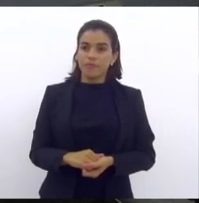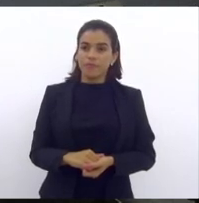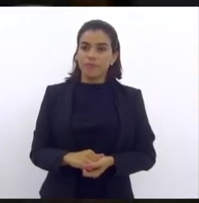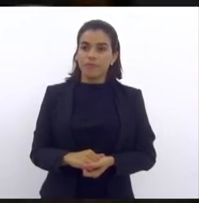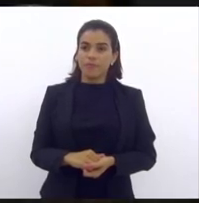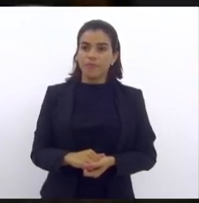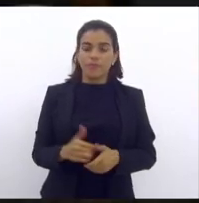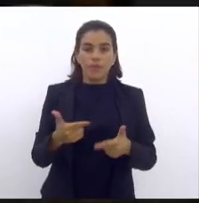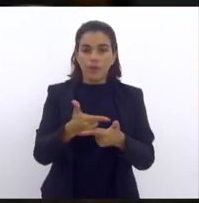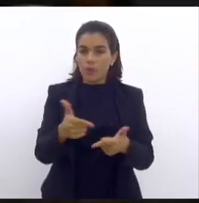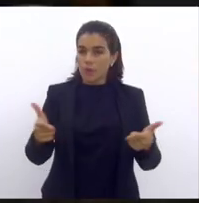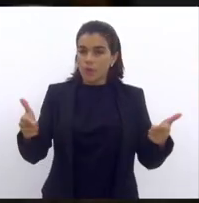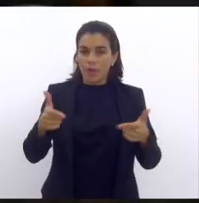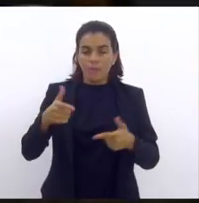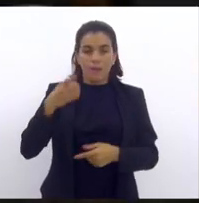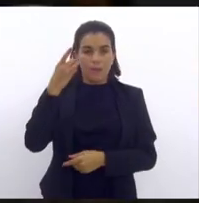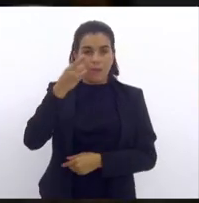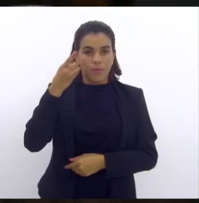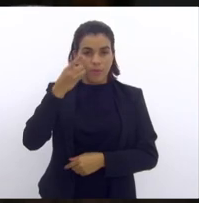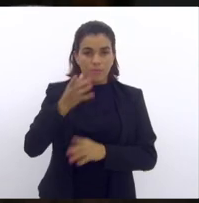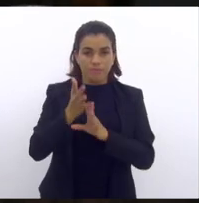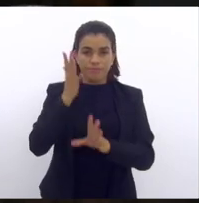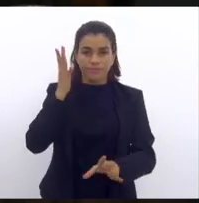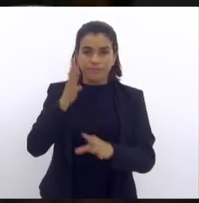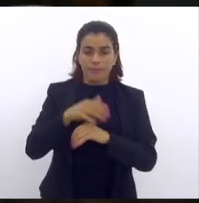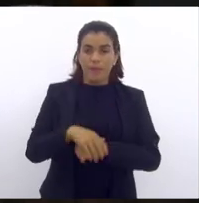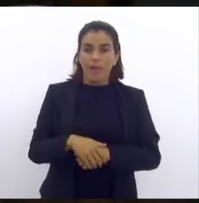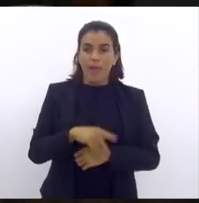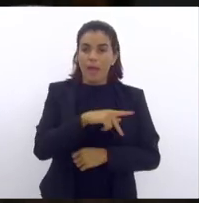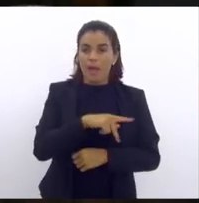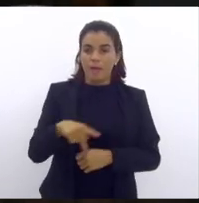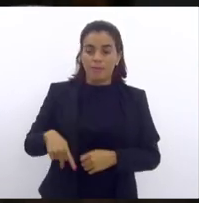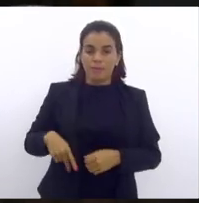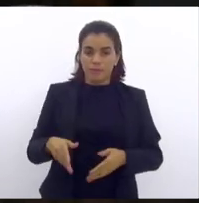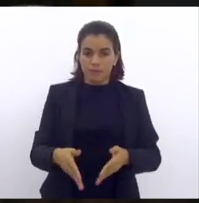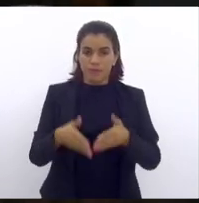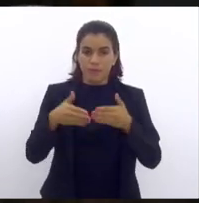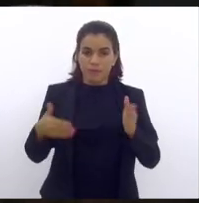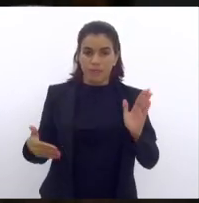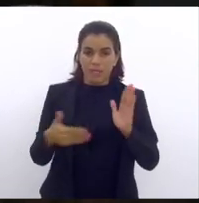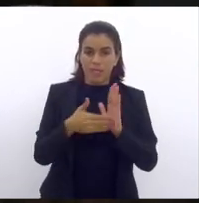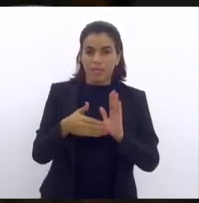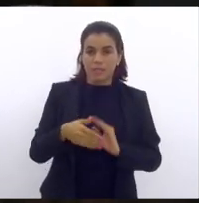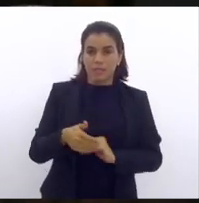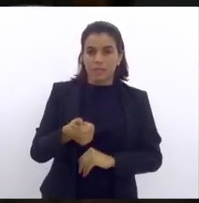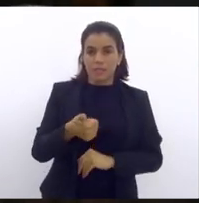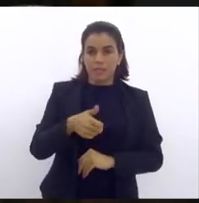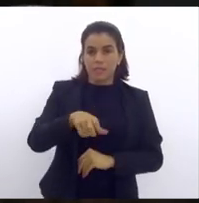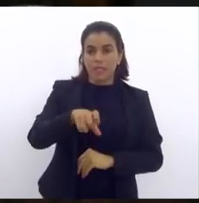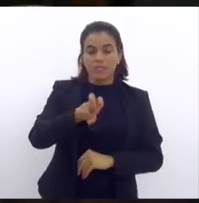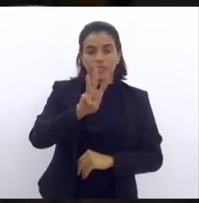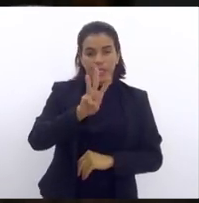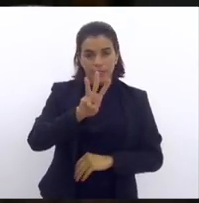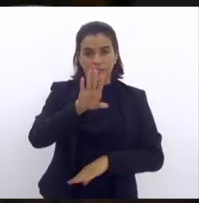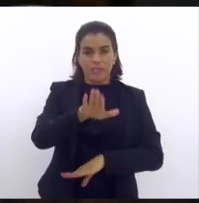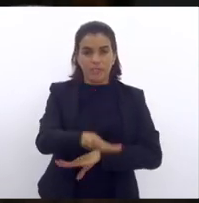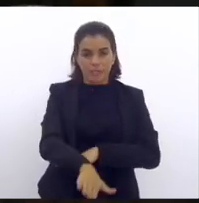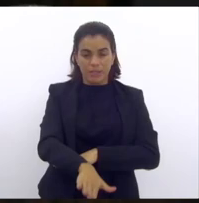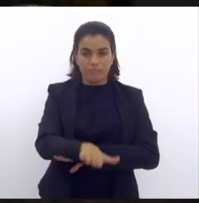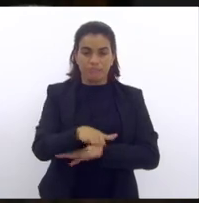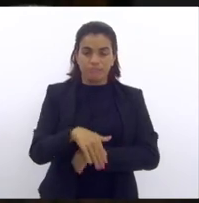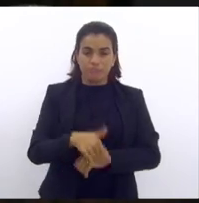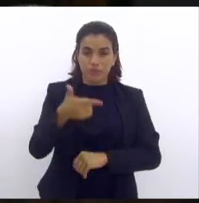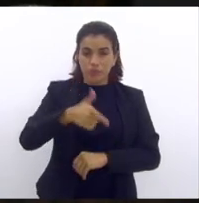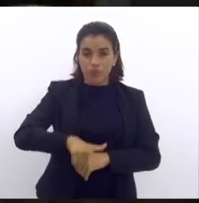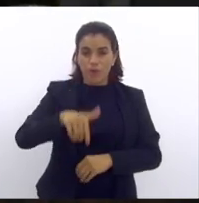Não havendo mais orador escrito, a presidência suspende a sessão até as 15 horas, quando retornaremos com a ordem do